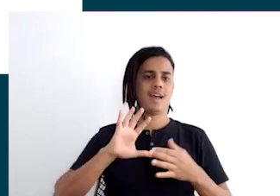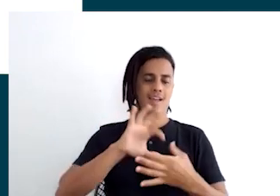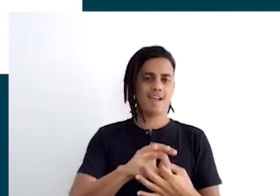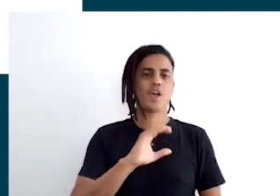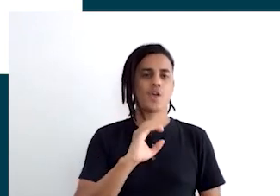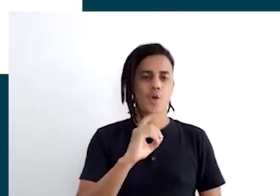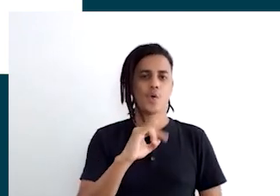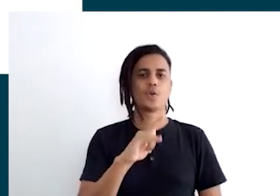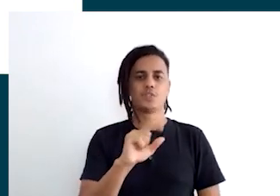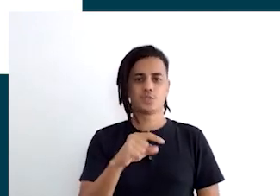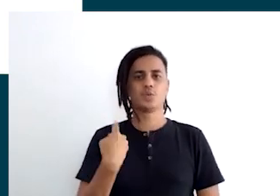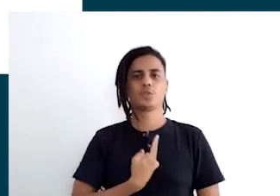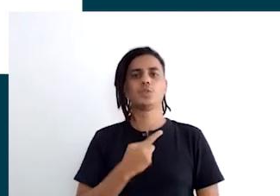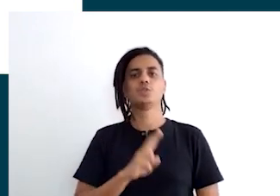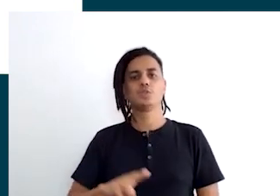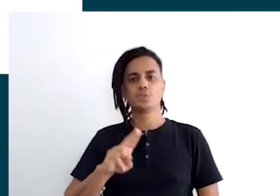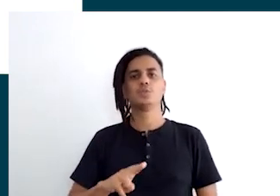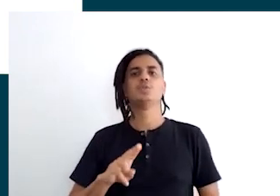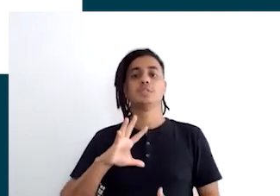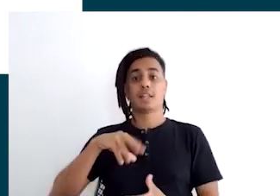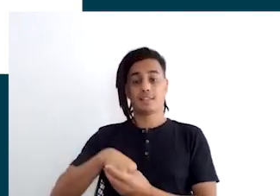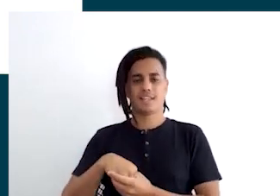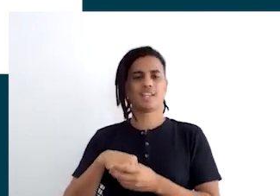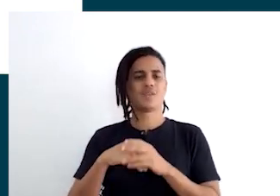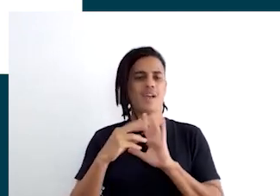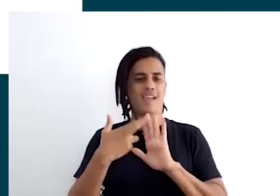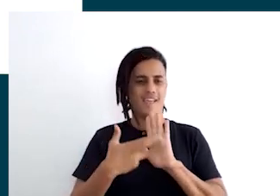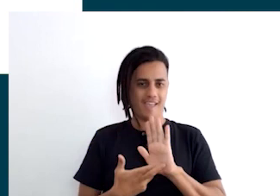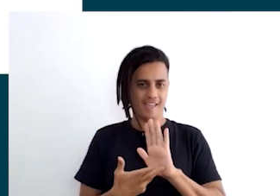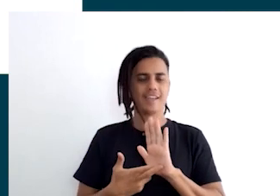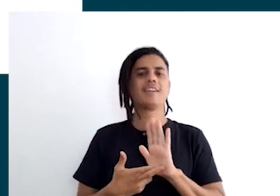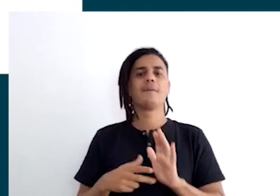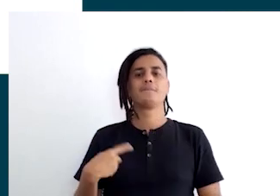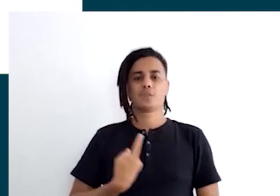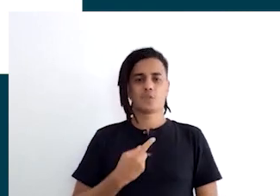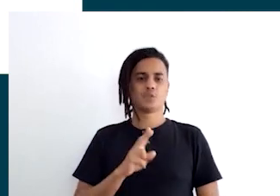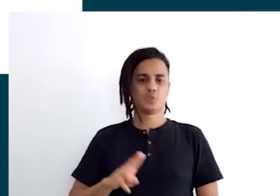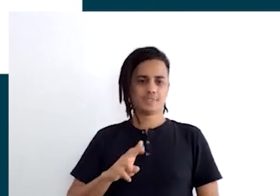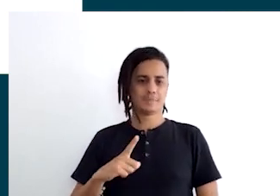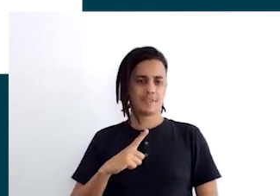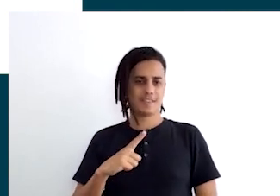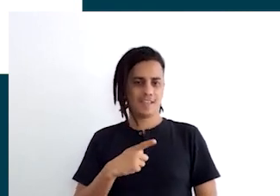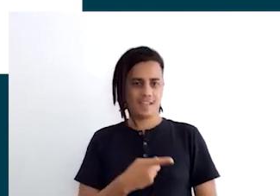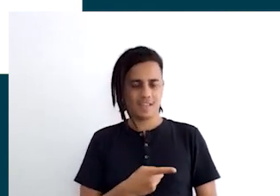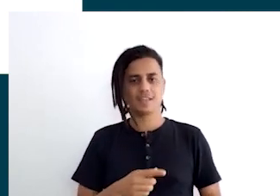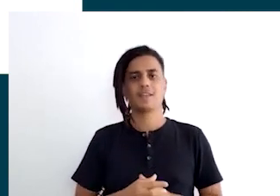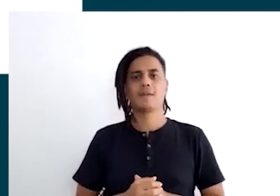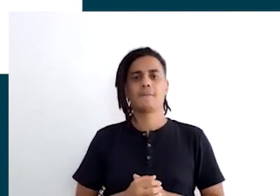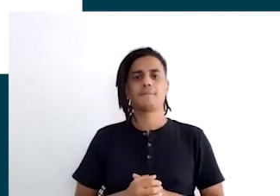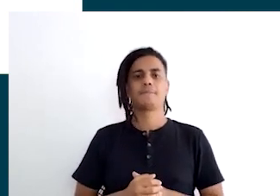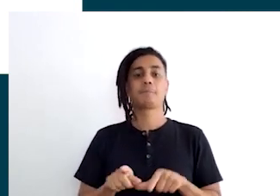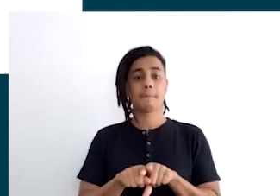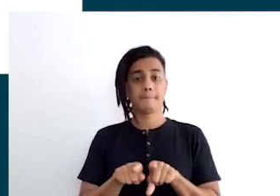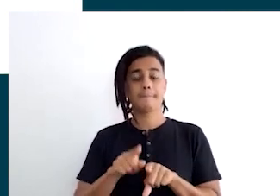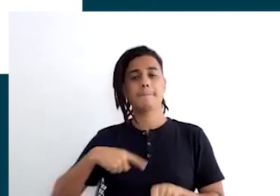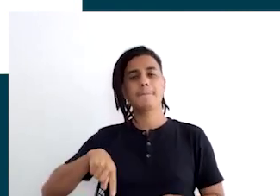estava citando, dentro do InfraCode, que no caso a gente estava usando Terraform. E também a gente